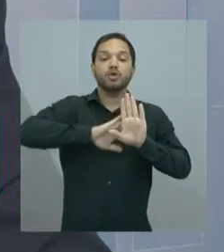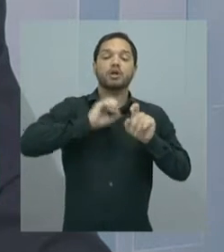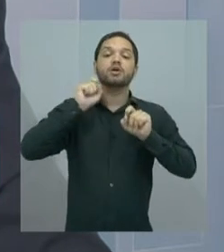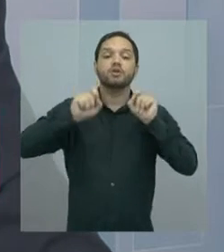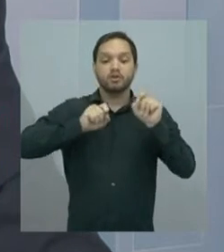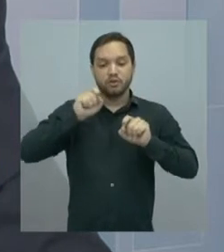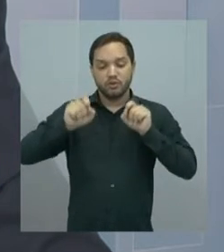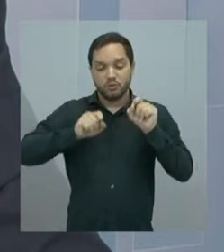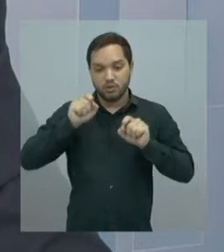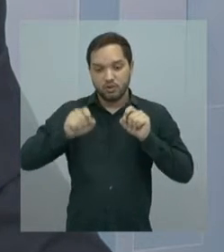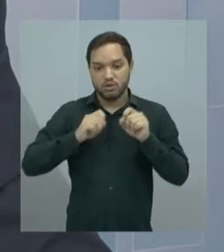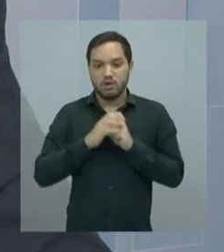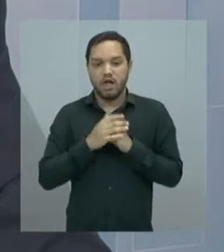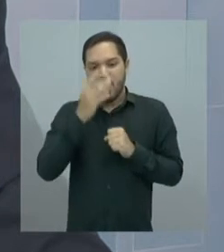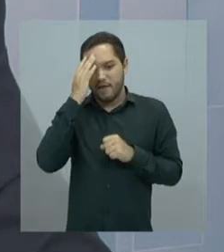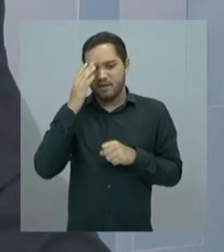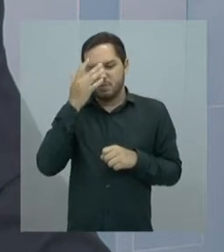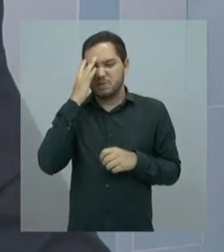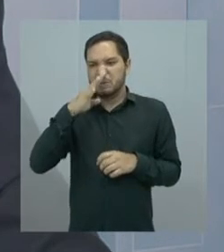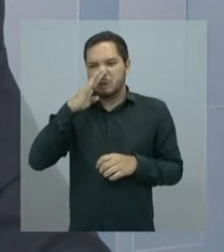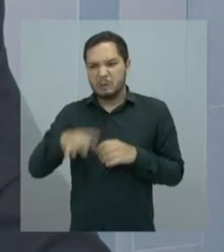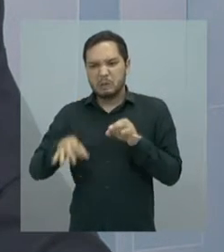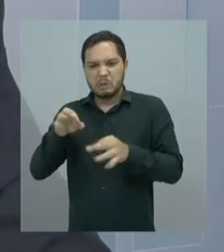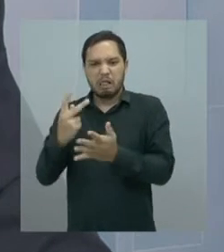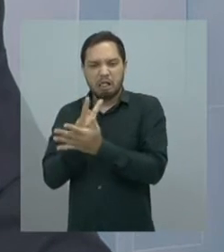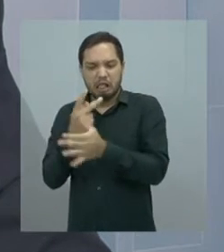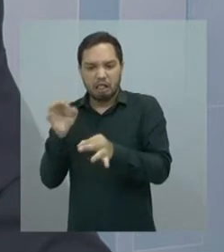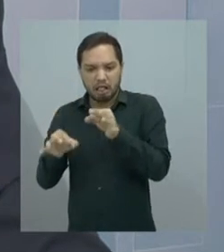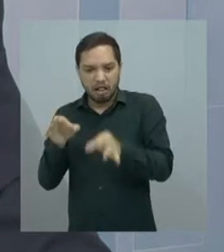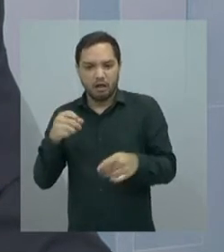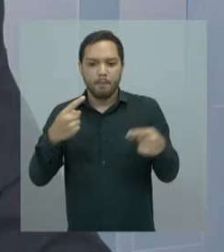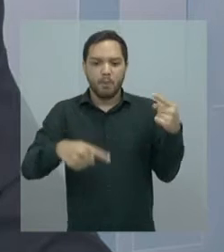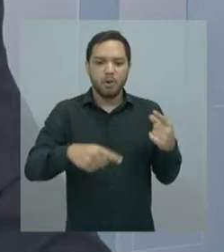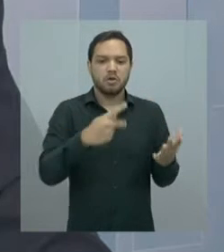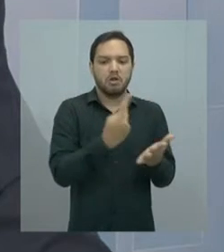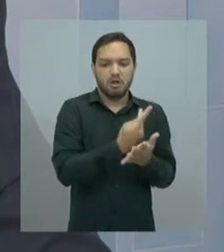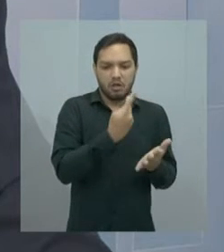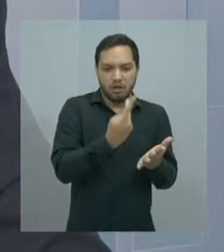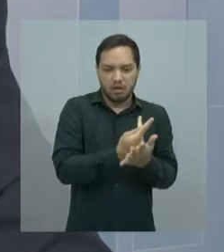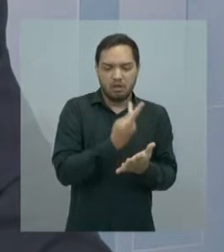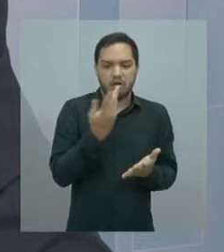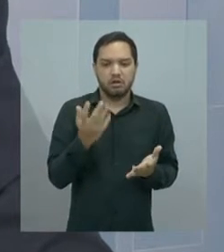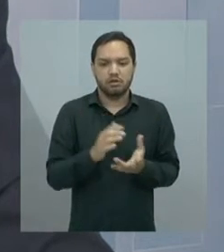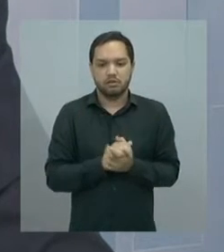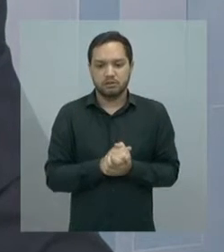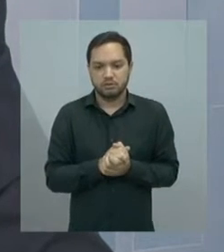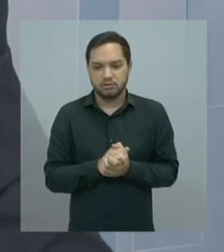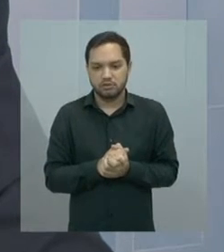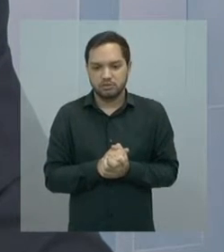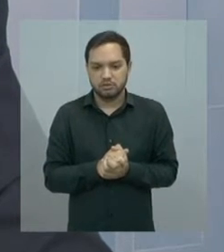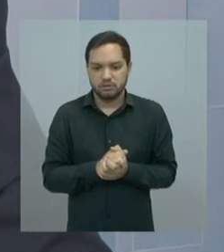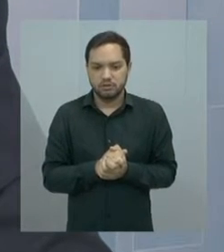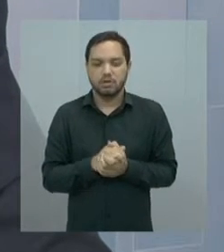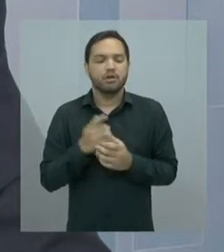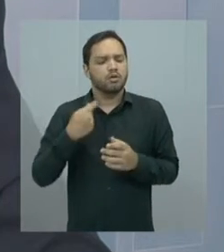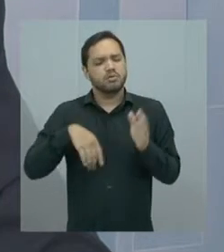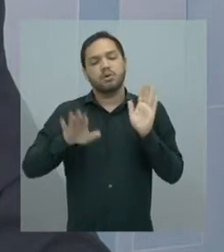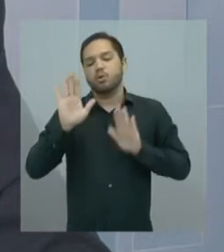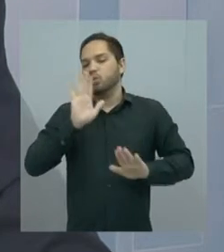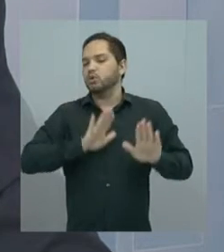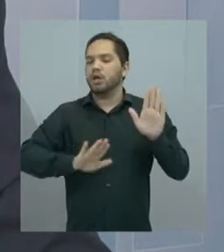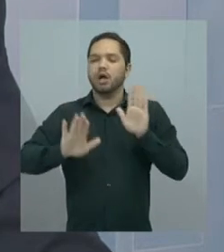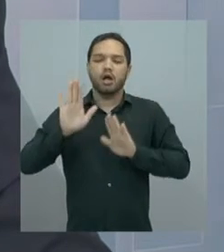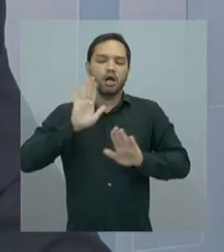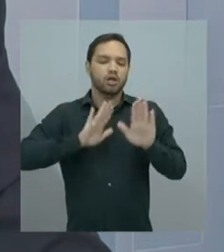procura desacreditar a justiça, quando se procura desacreditar a política de uma forma genérica, as ações, a gente tem que ter muito cuidado com